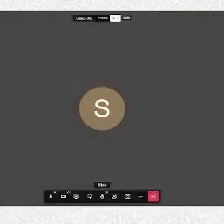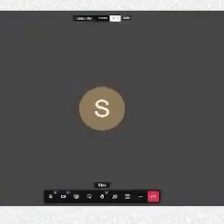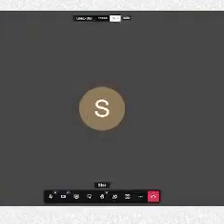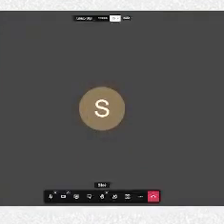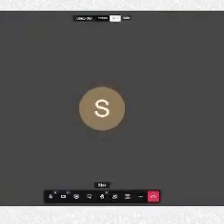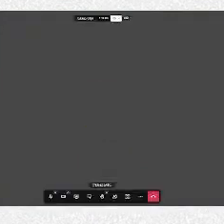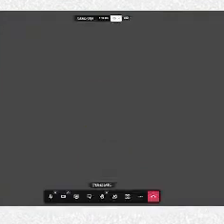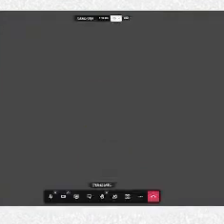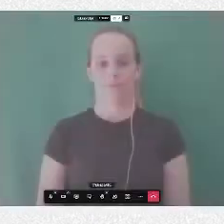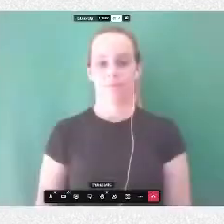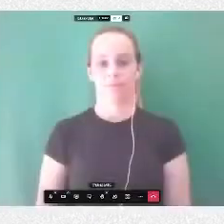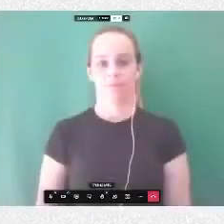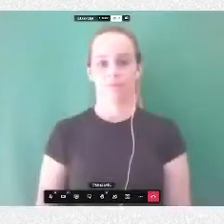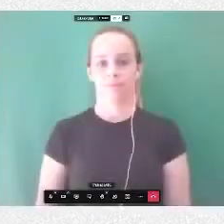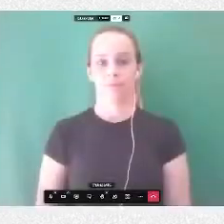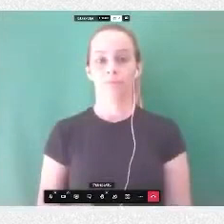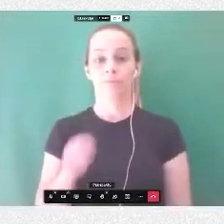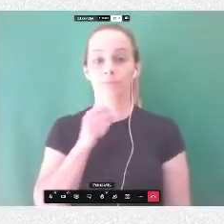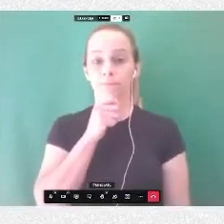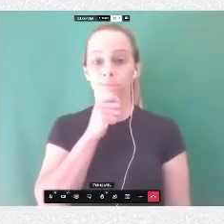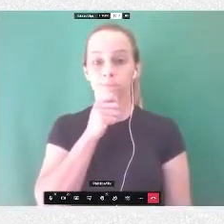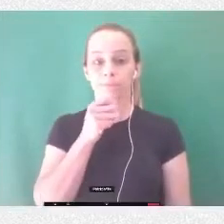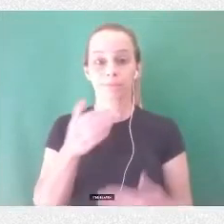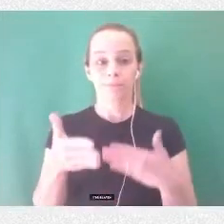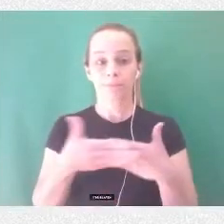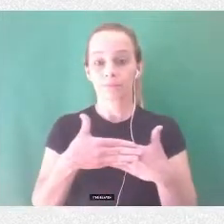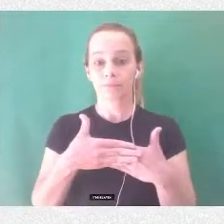Seu microfone está fechado, secretária.